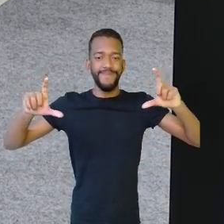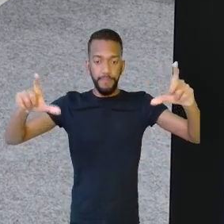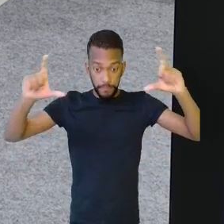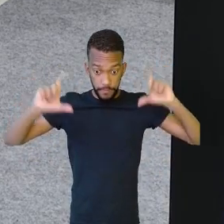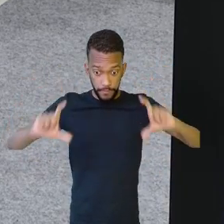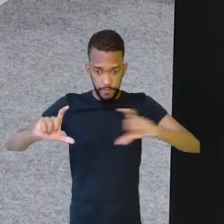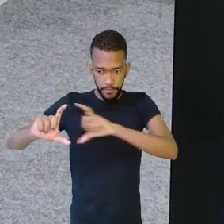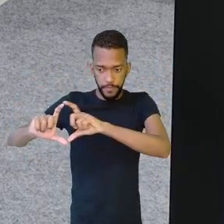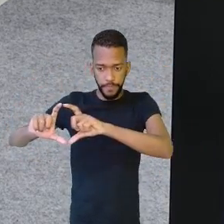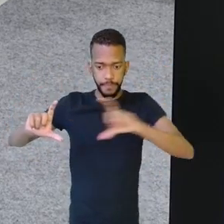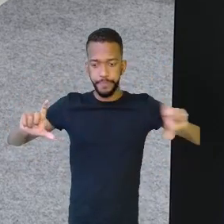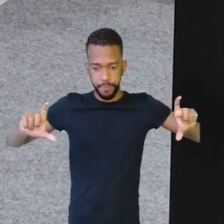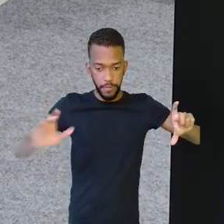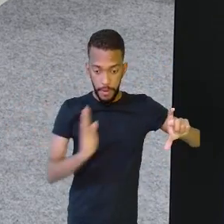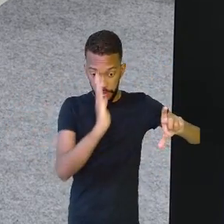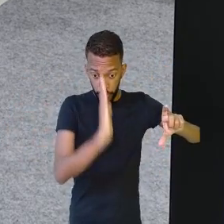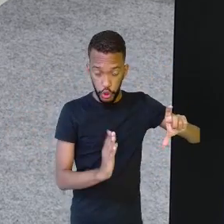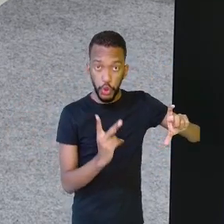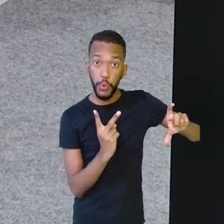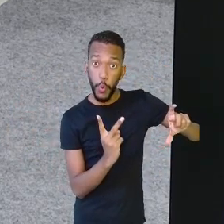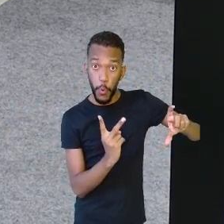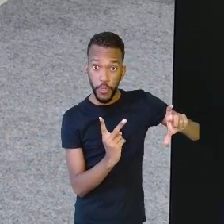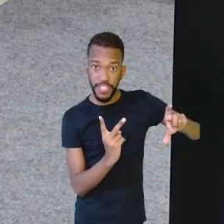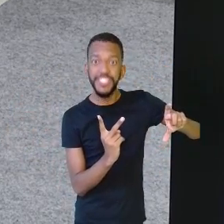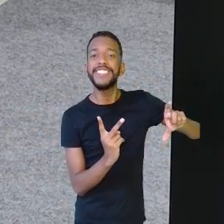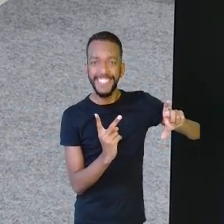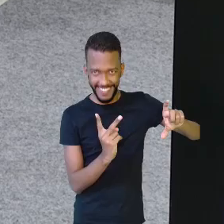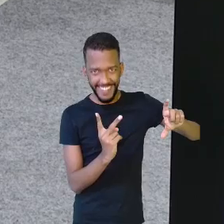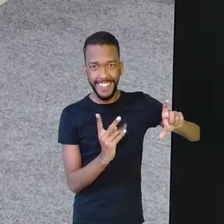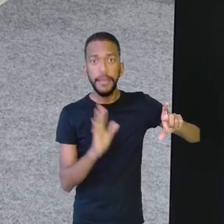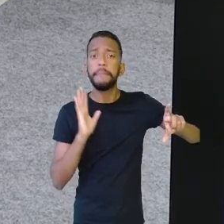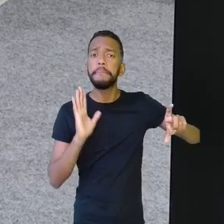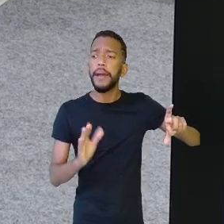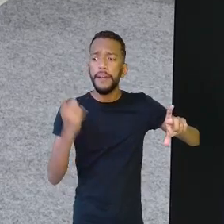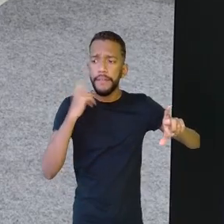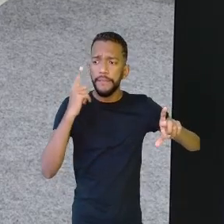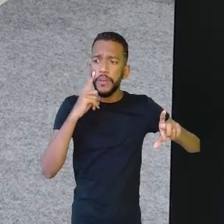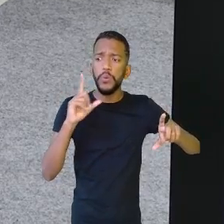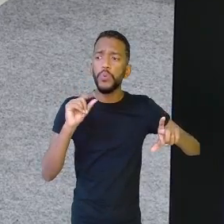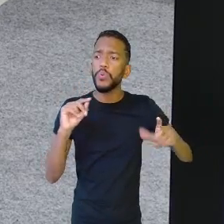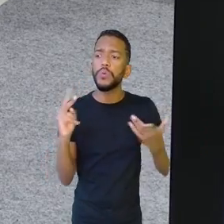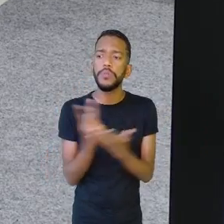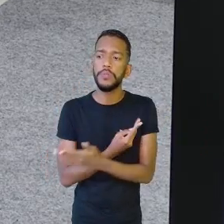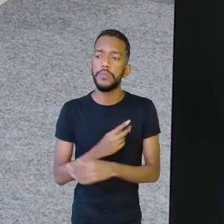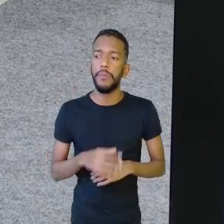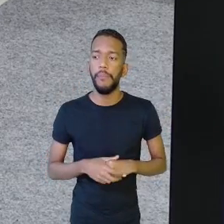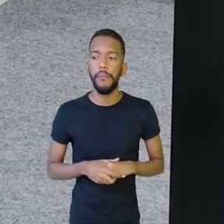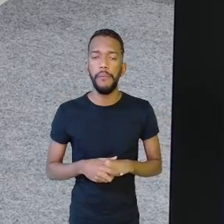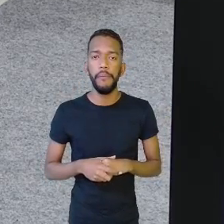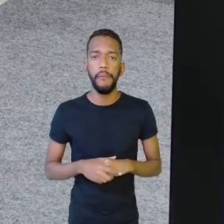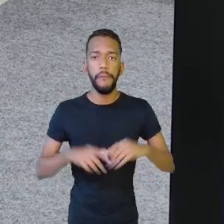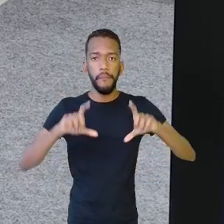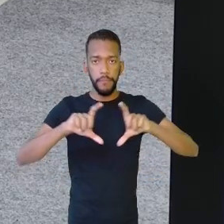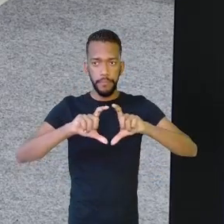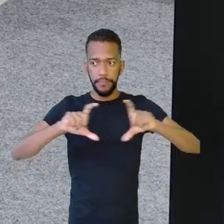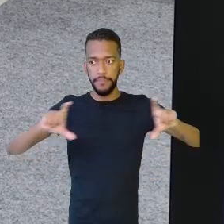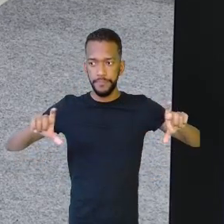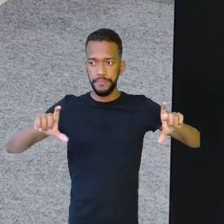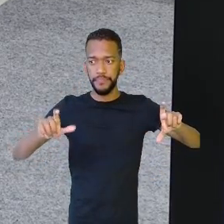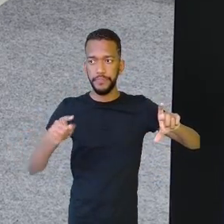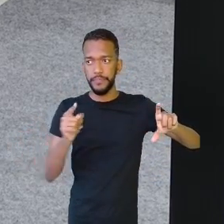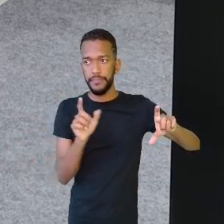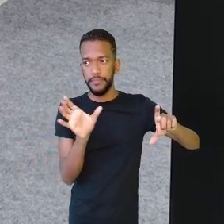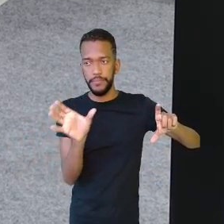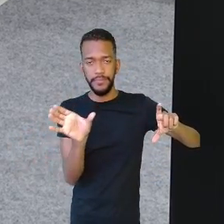inteira e a dividi em 2 partes. Só que olha o que eu fiz, eu peguei uma parte,